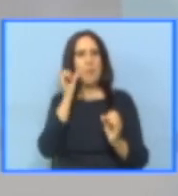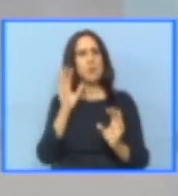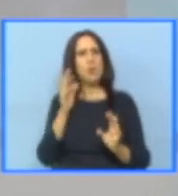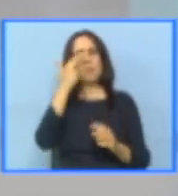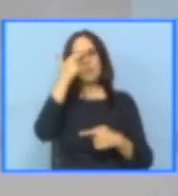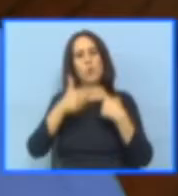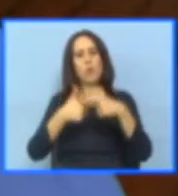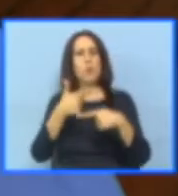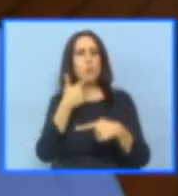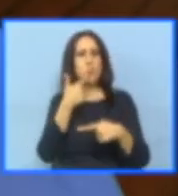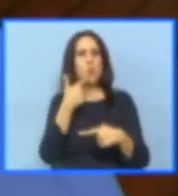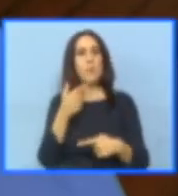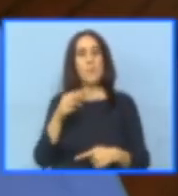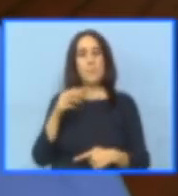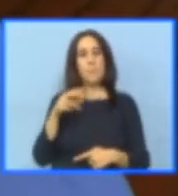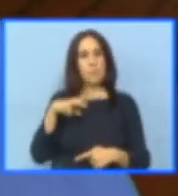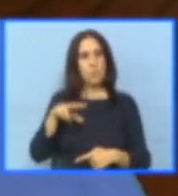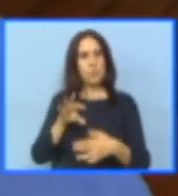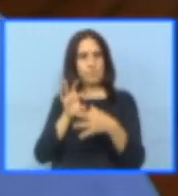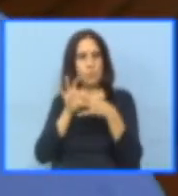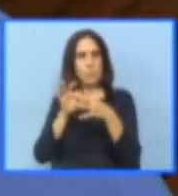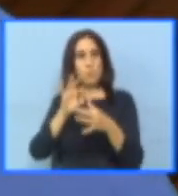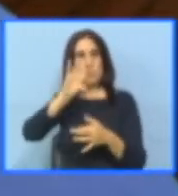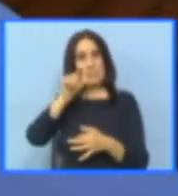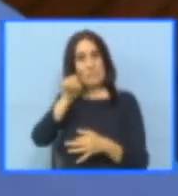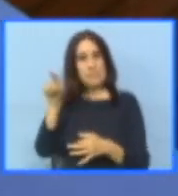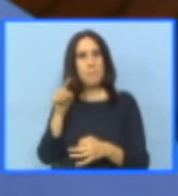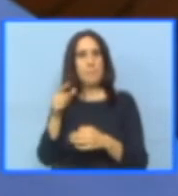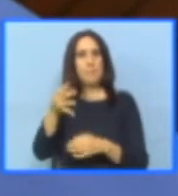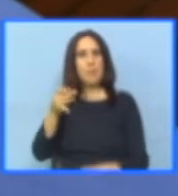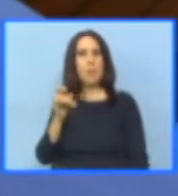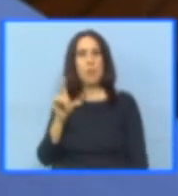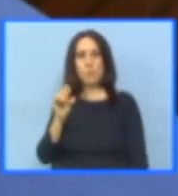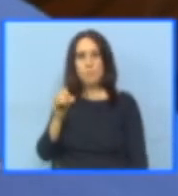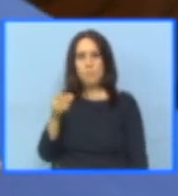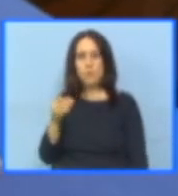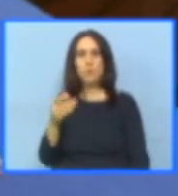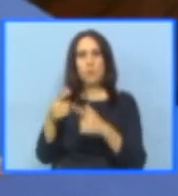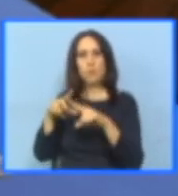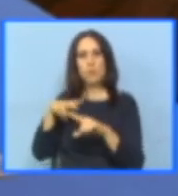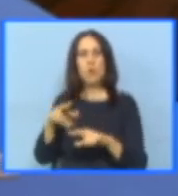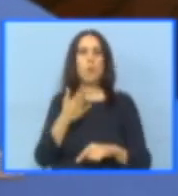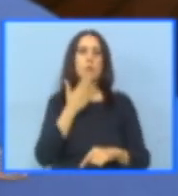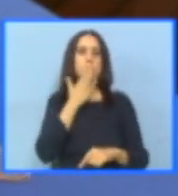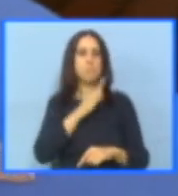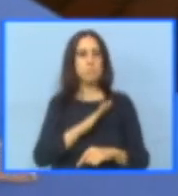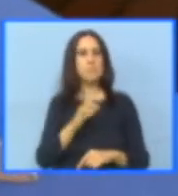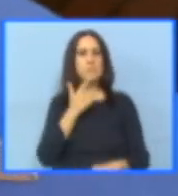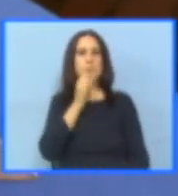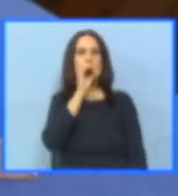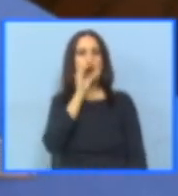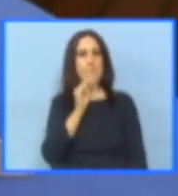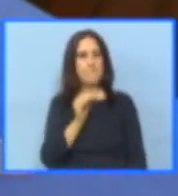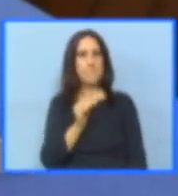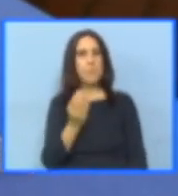história da cooperação portuguesa com estes países, os PALOPs. Agora também estamos, felizmente, a começar a perceber que a emissão